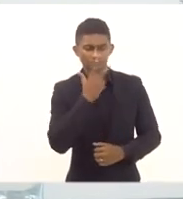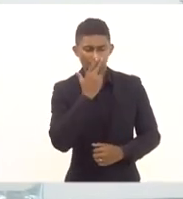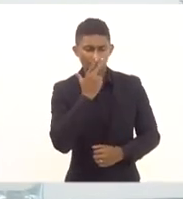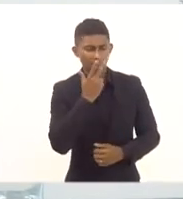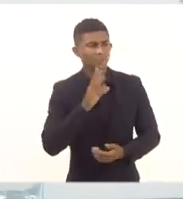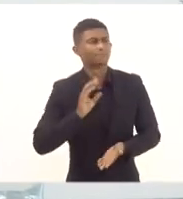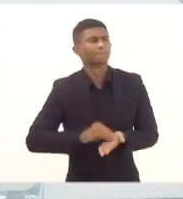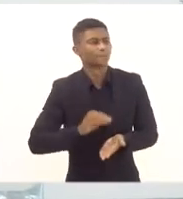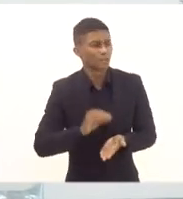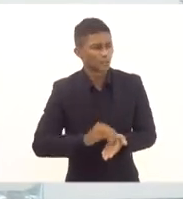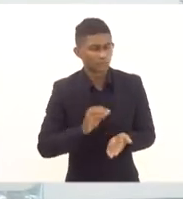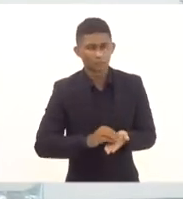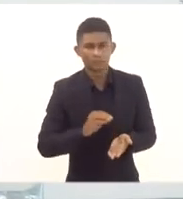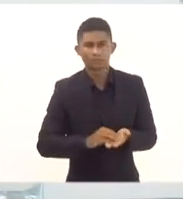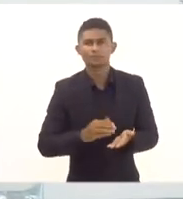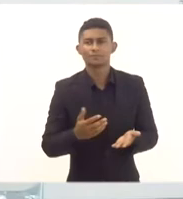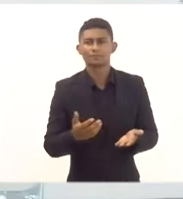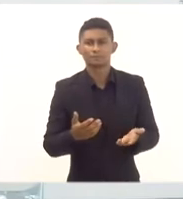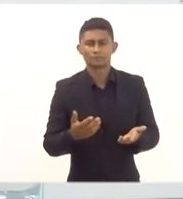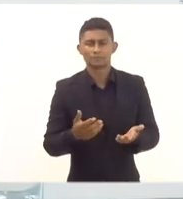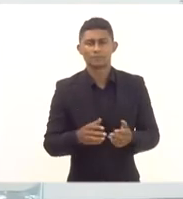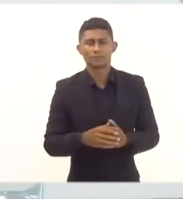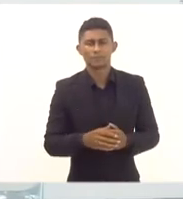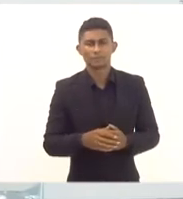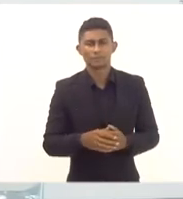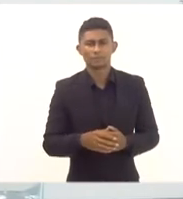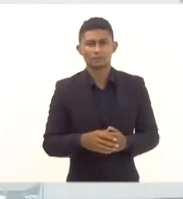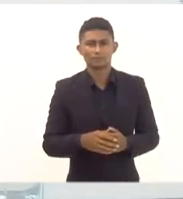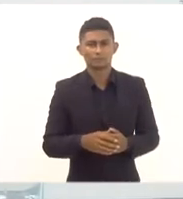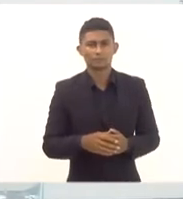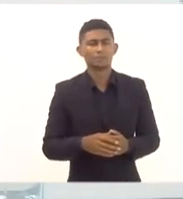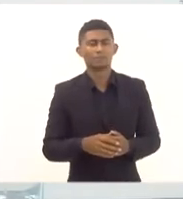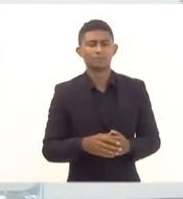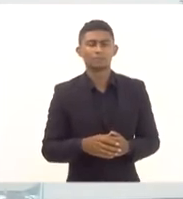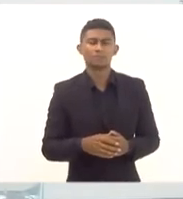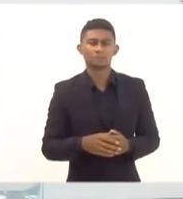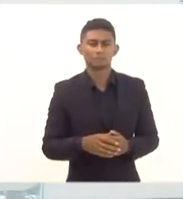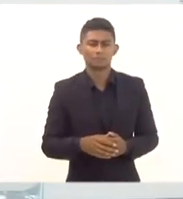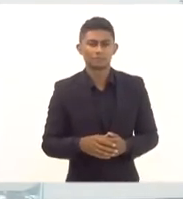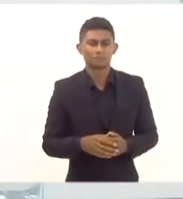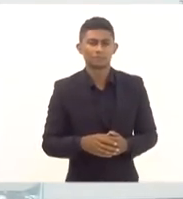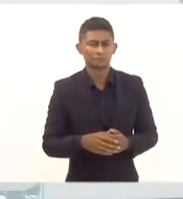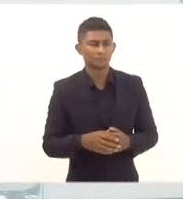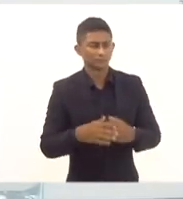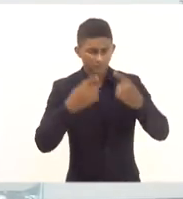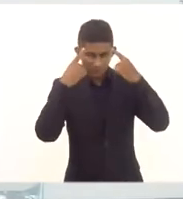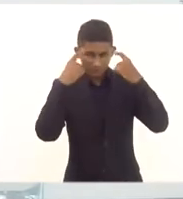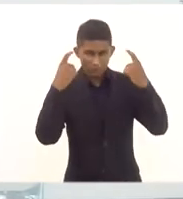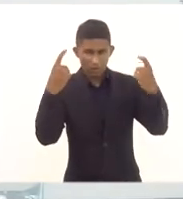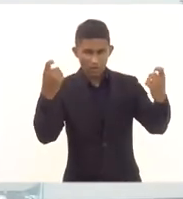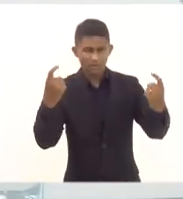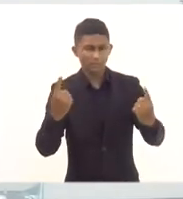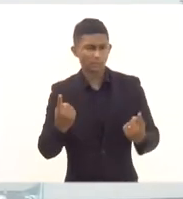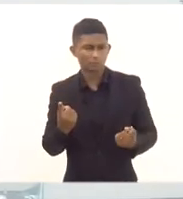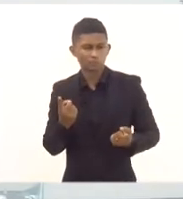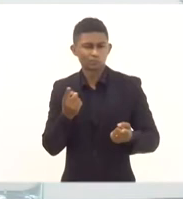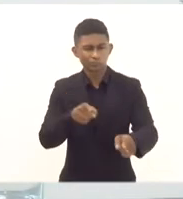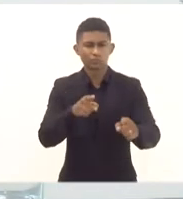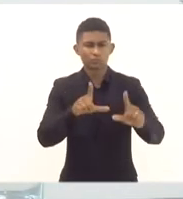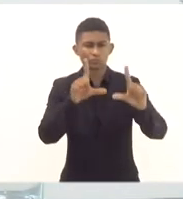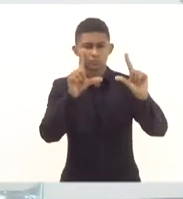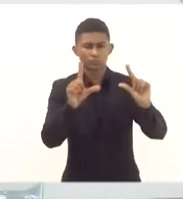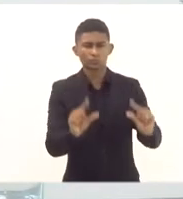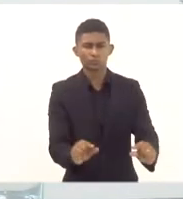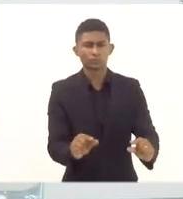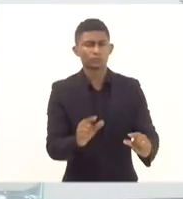digitar com os elementos centrais hoje para a medicação da violência no Estado do Rio de Janeiro que justamente e